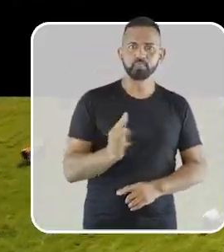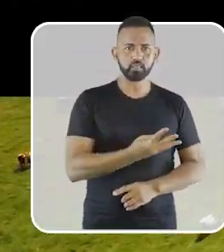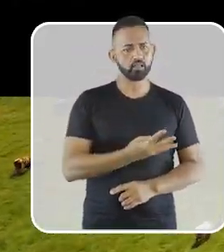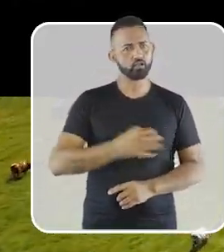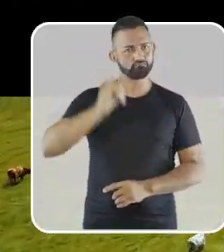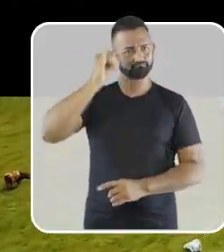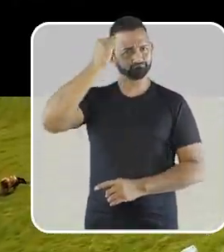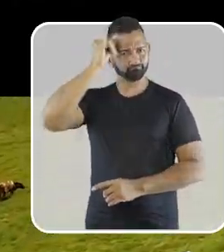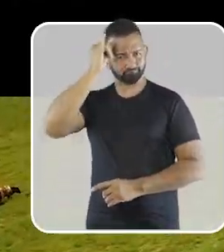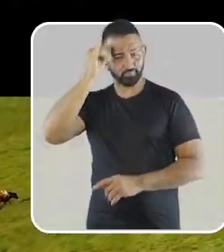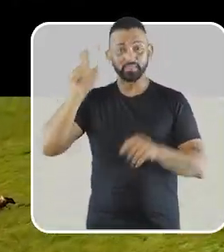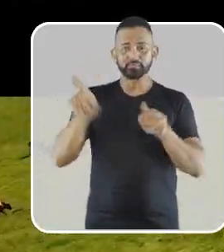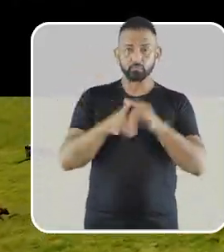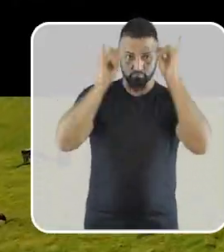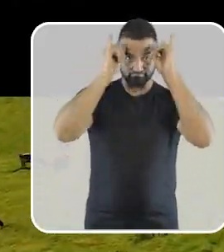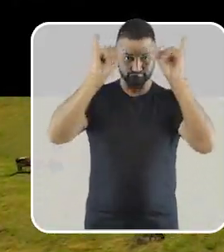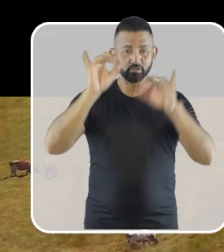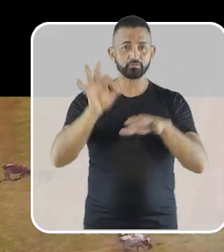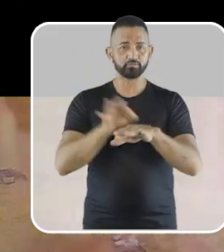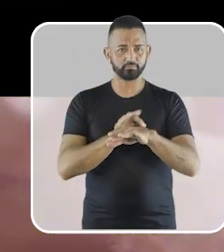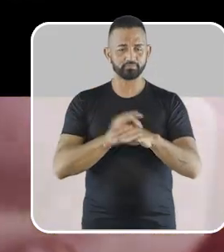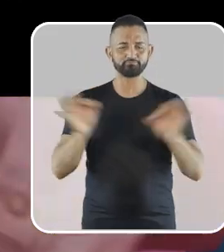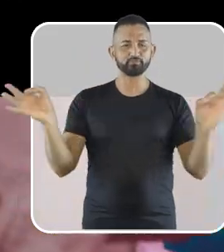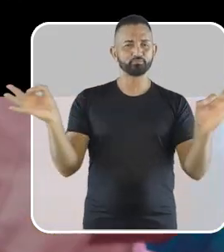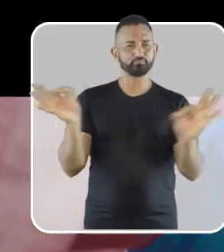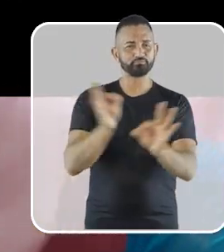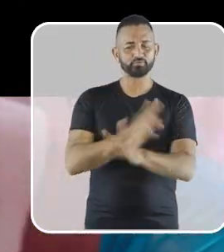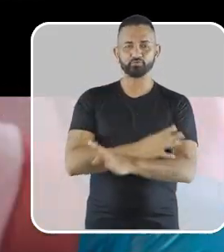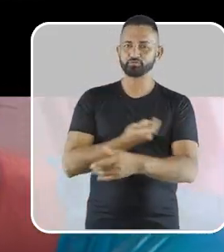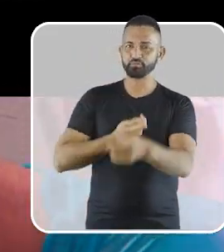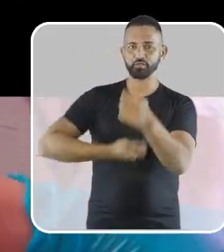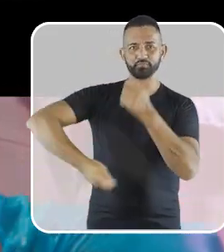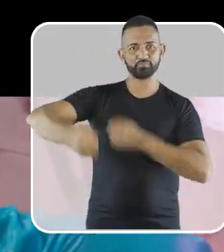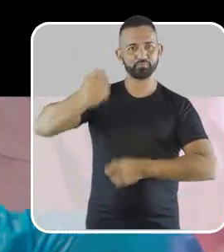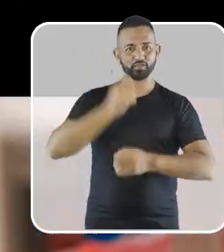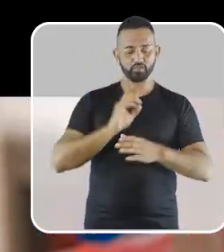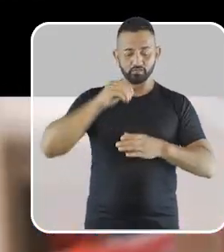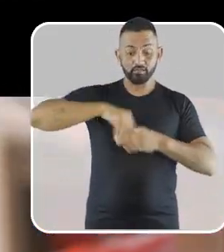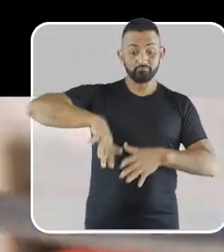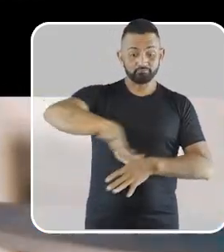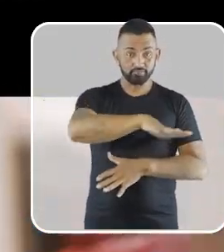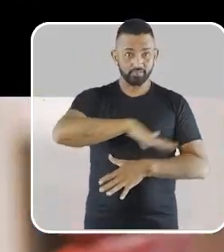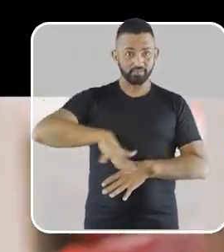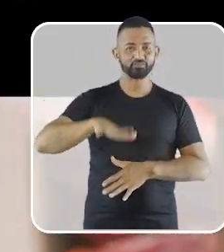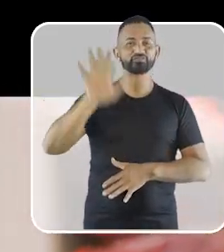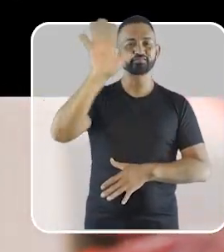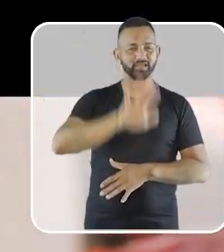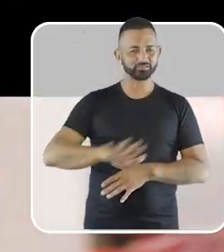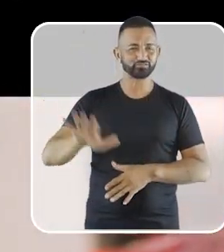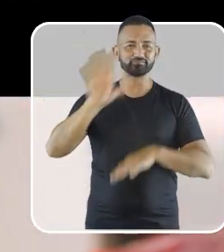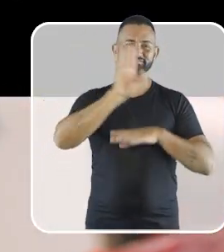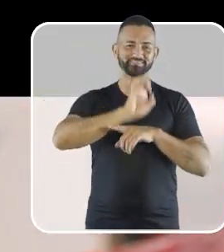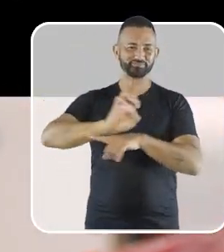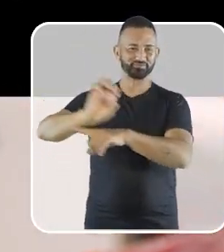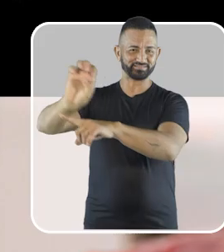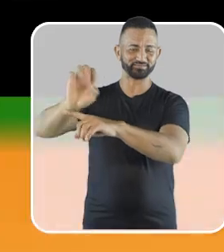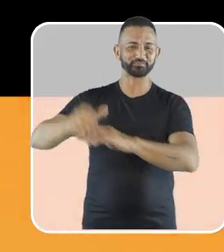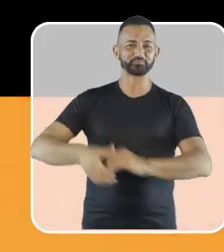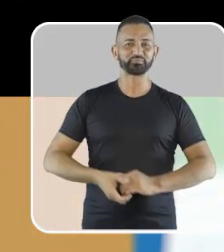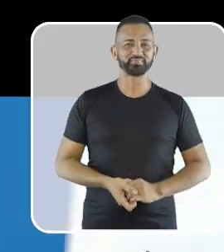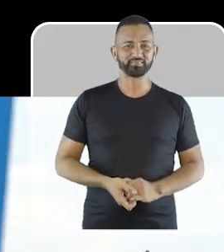de cabeças de bovinos e bubalinos. Produto pronto para os mercados interno, nacional e para